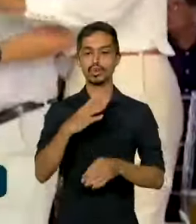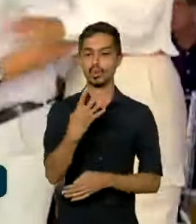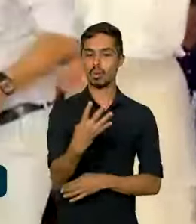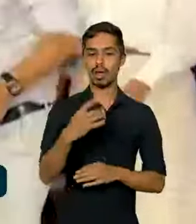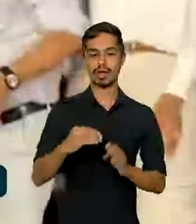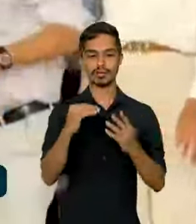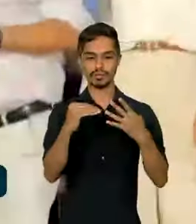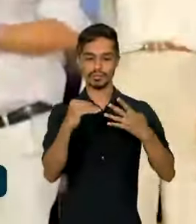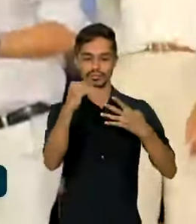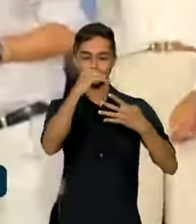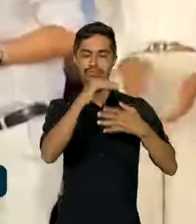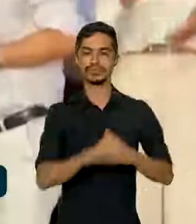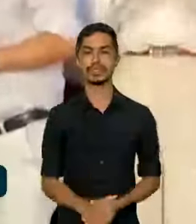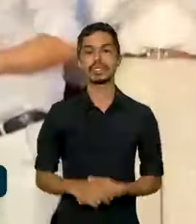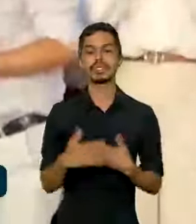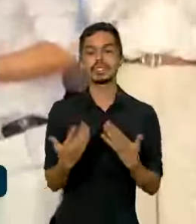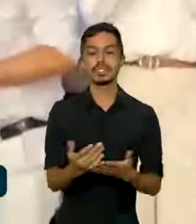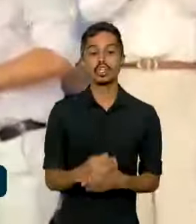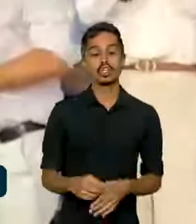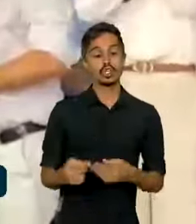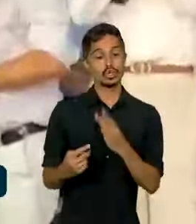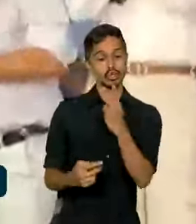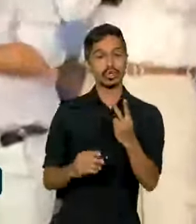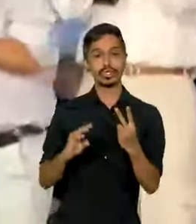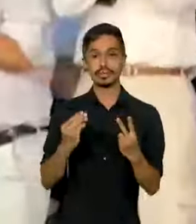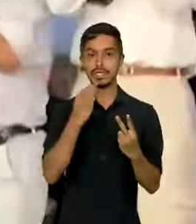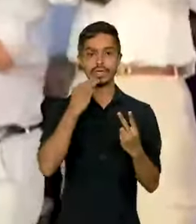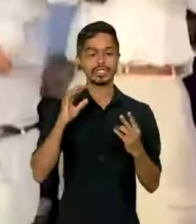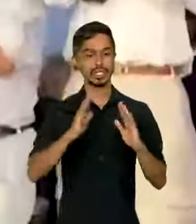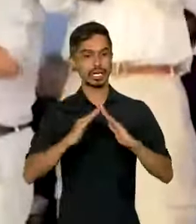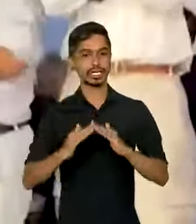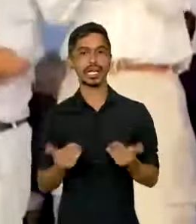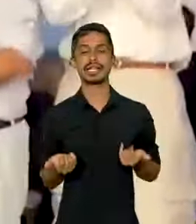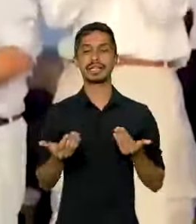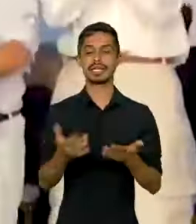A expectativa é que o governo entregue 2 milhões de casas até 2026.